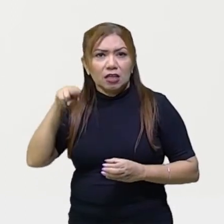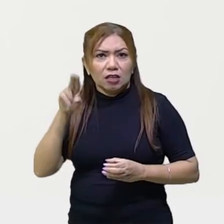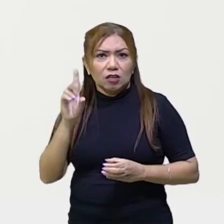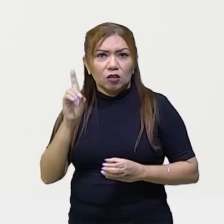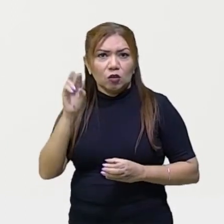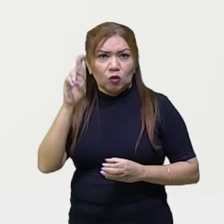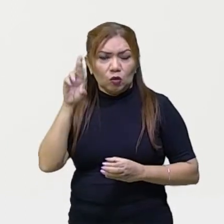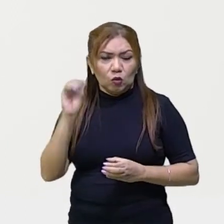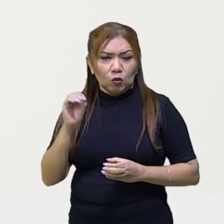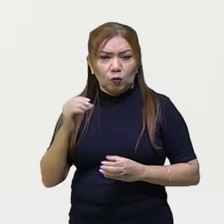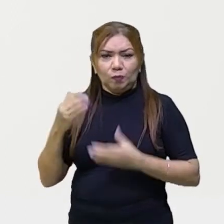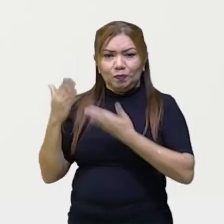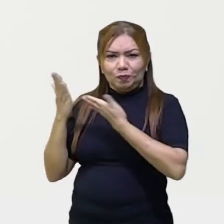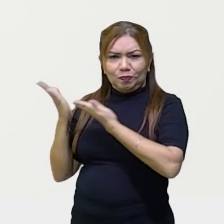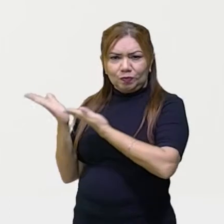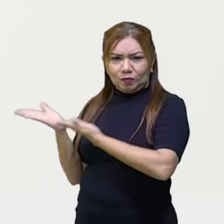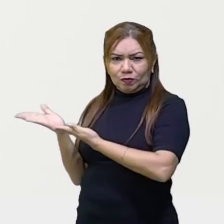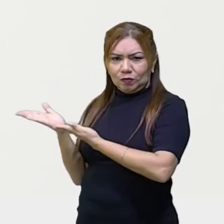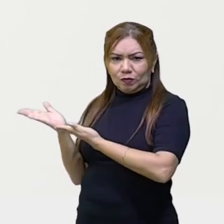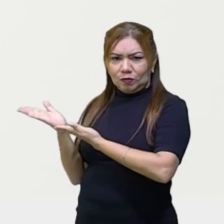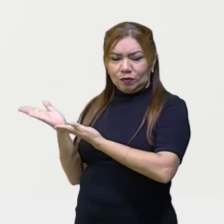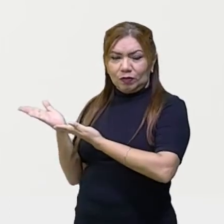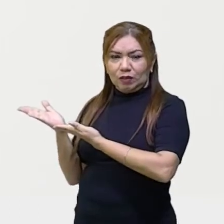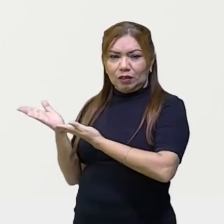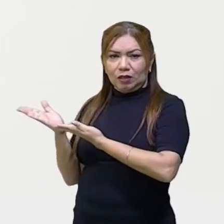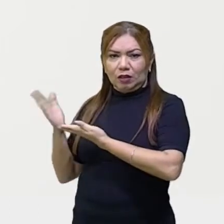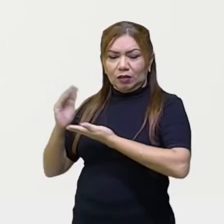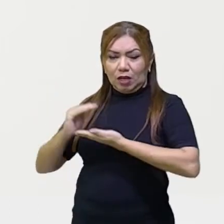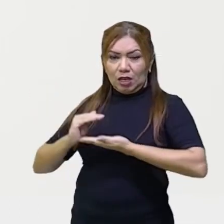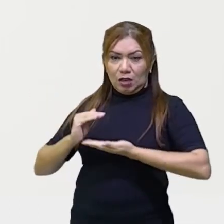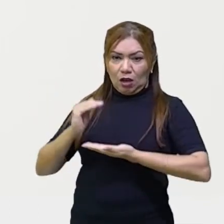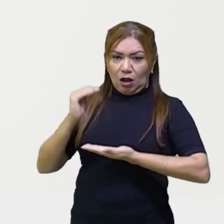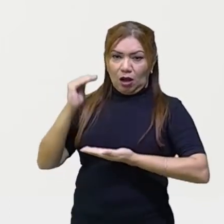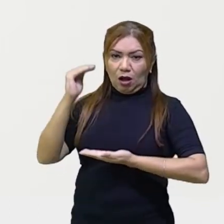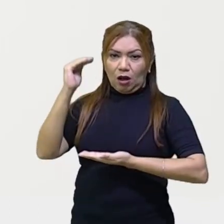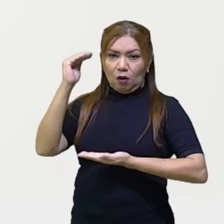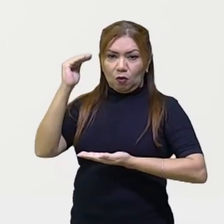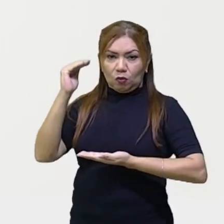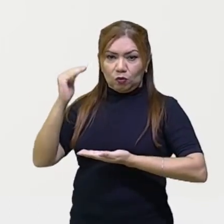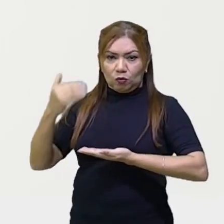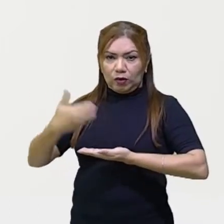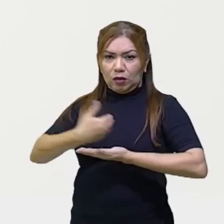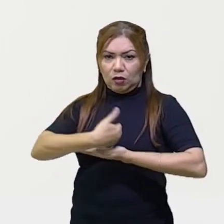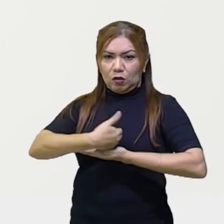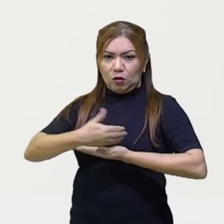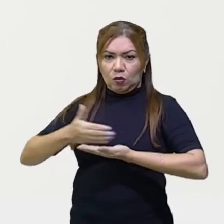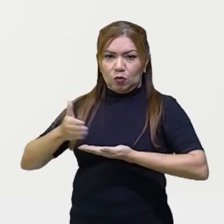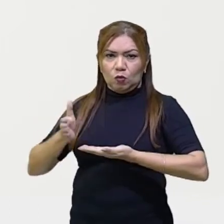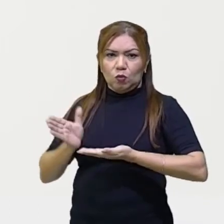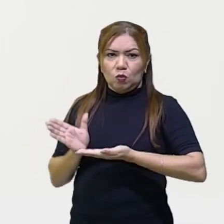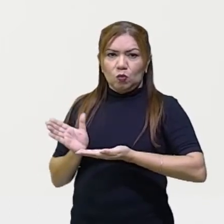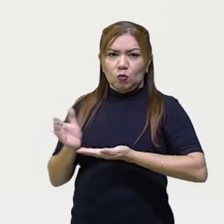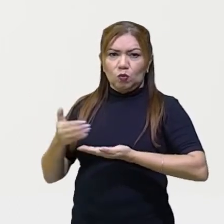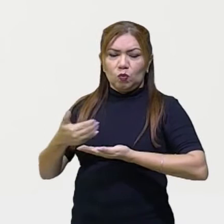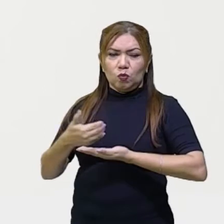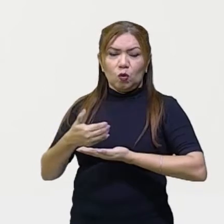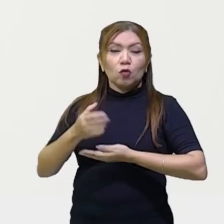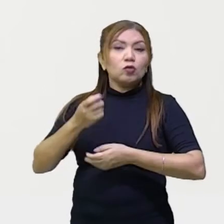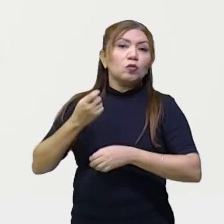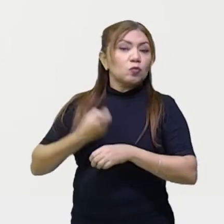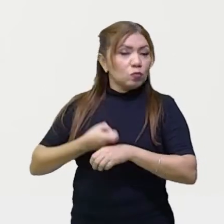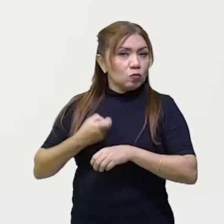você enxerga que tem altura olha altura de marcar aqui altura olha altura dele aqui ó olha